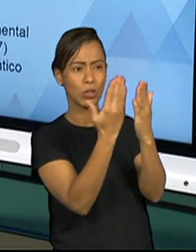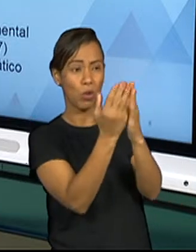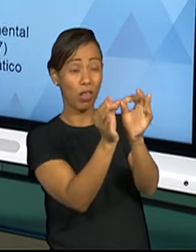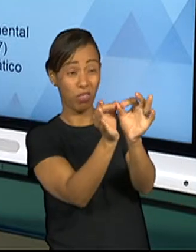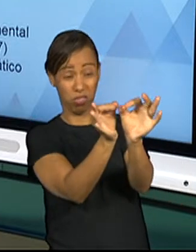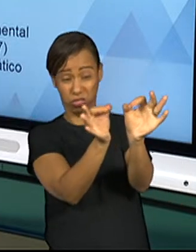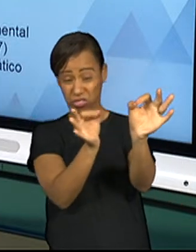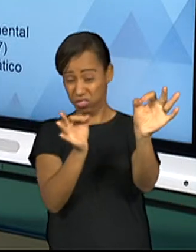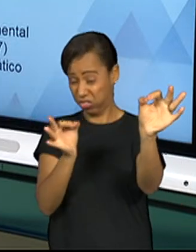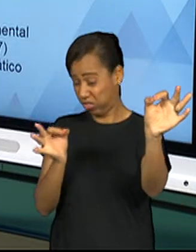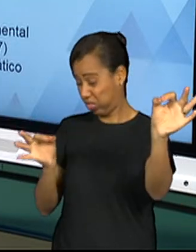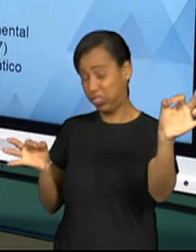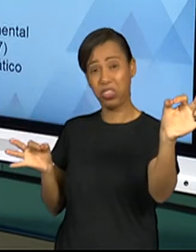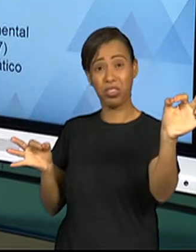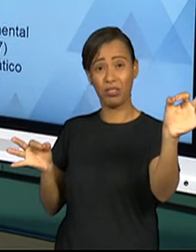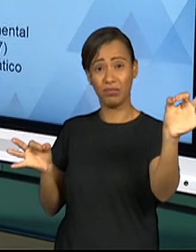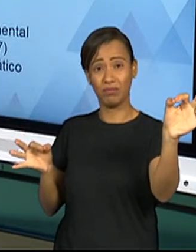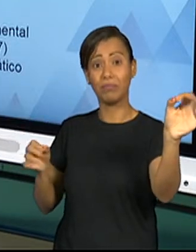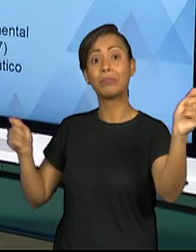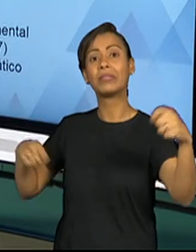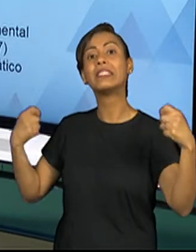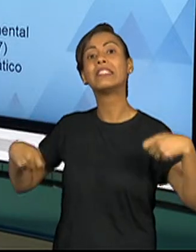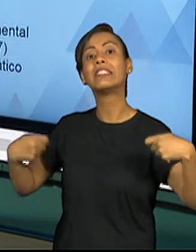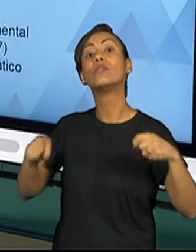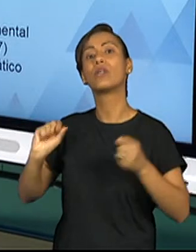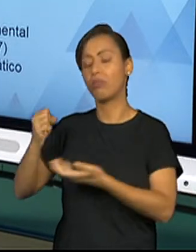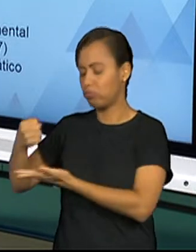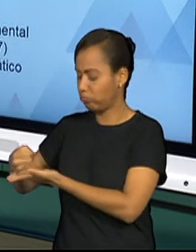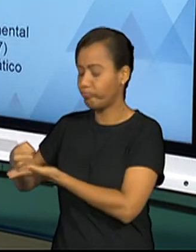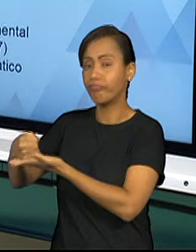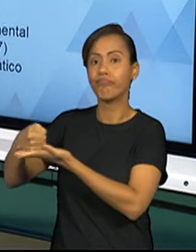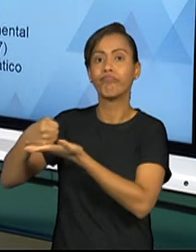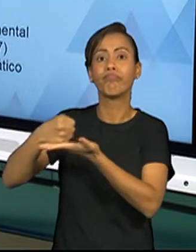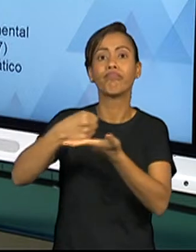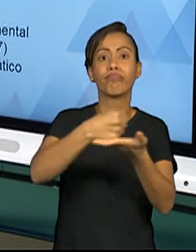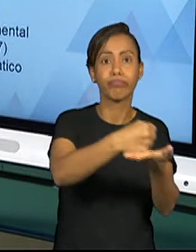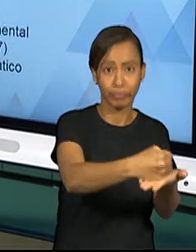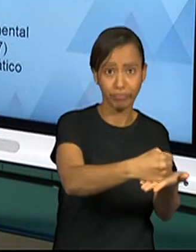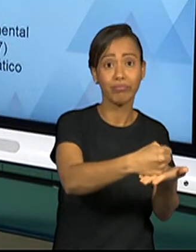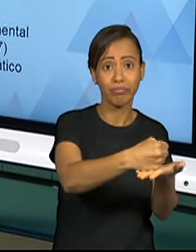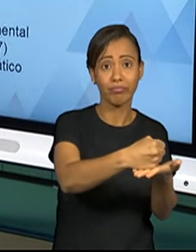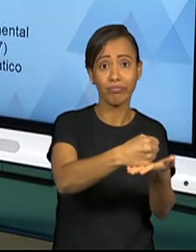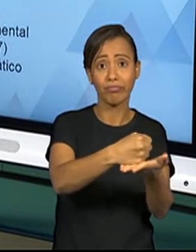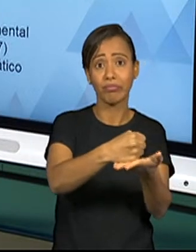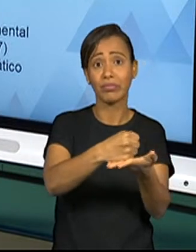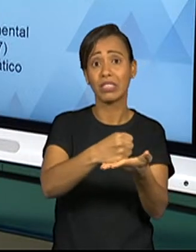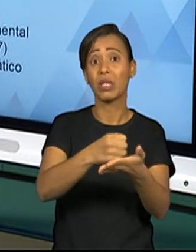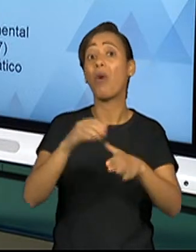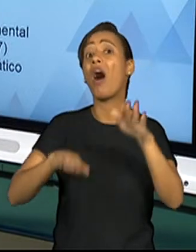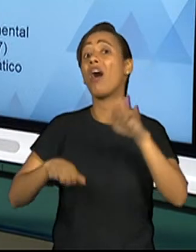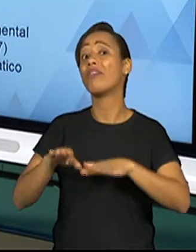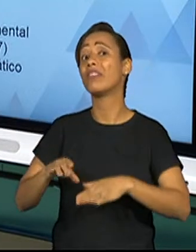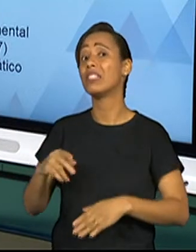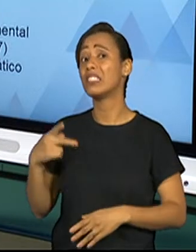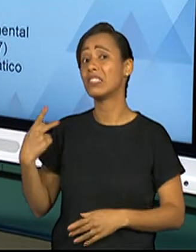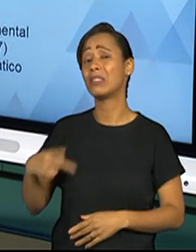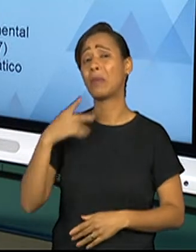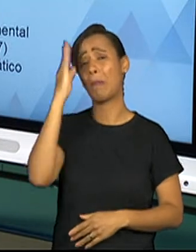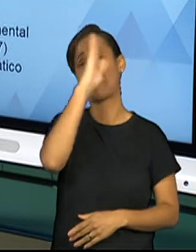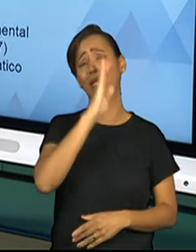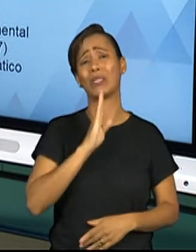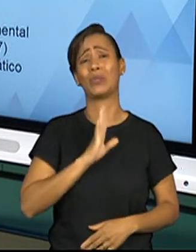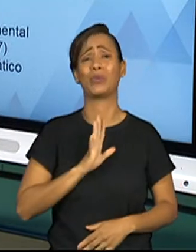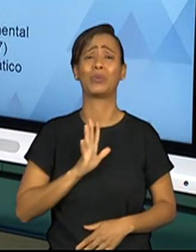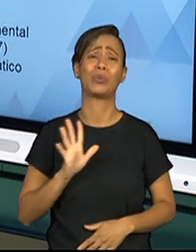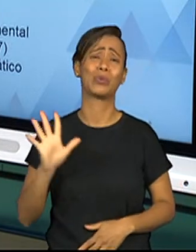próximo à sua residência, que ele consiga chegar até essa escola. É, e a que preço muitas vezes alguns alunos do Brasil como um